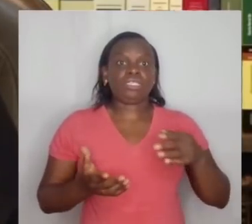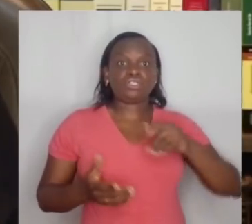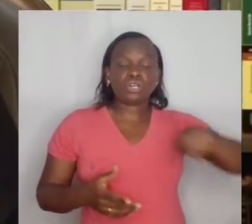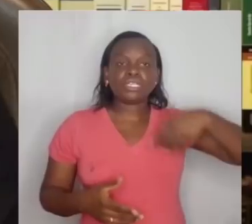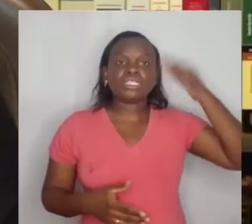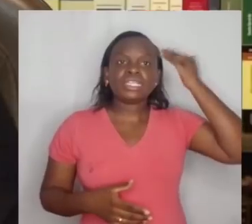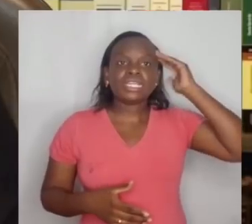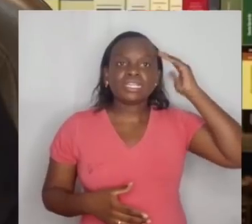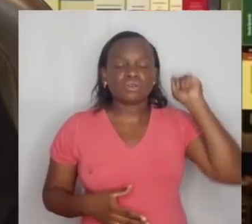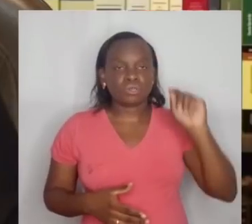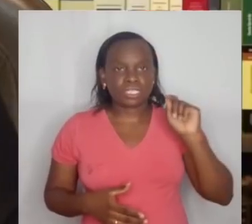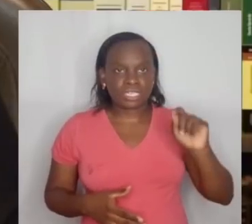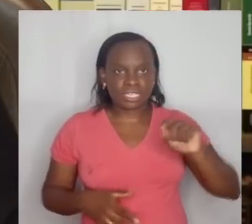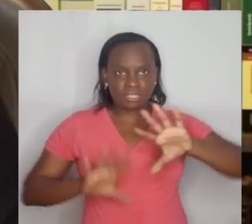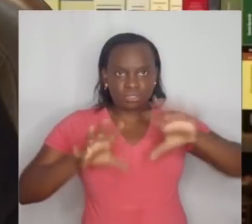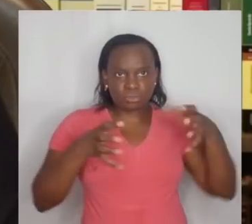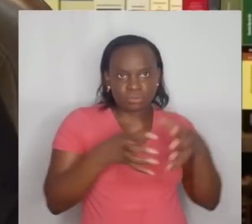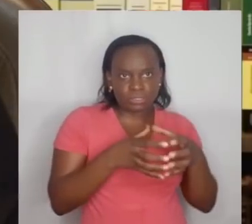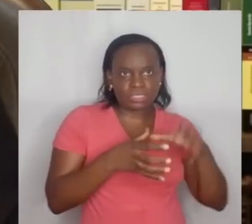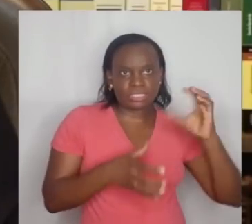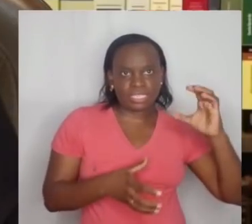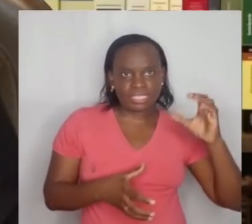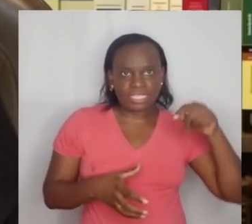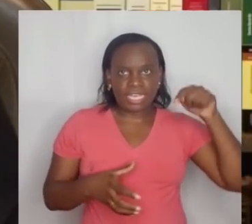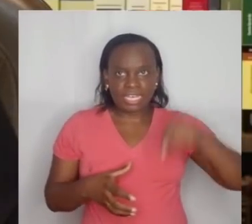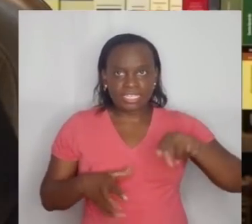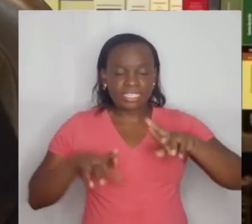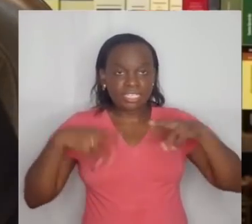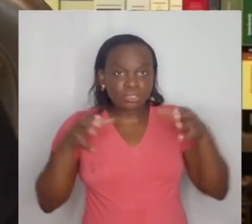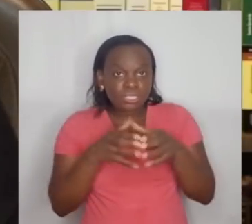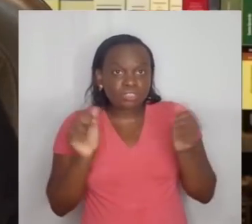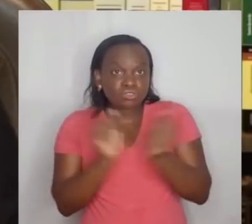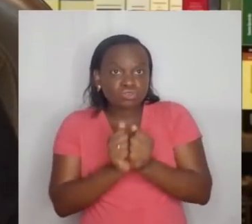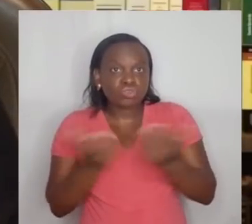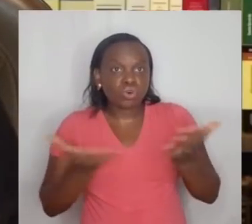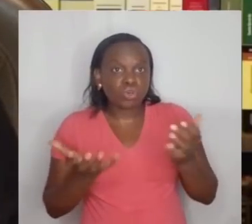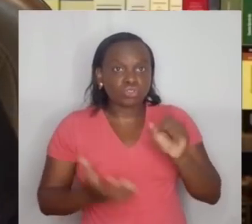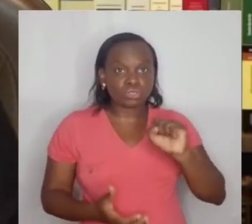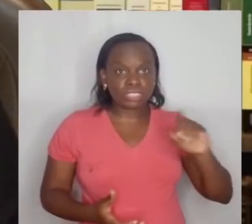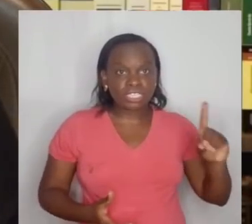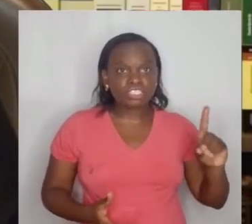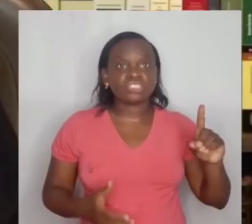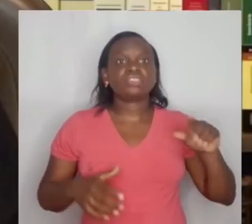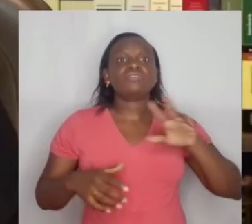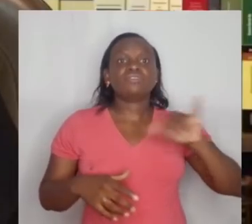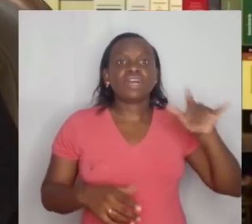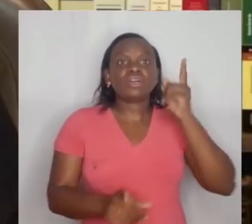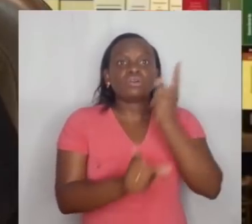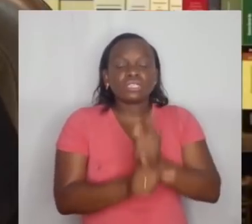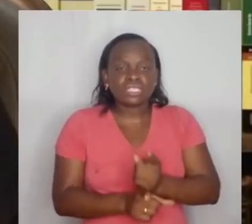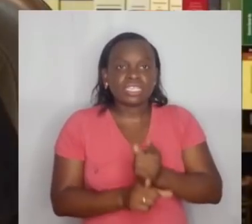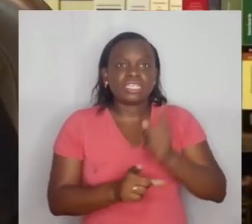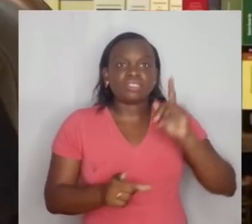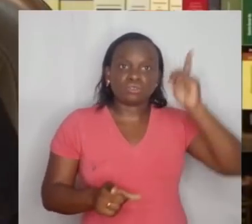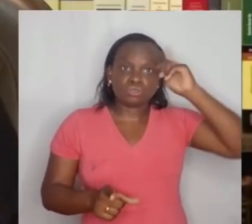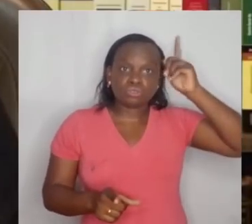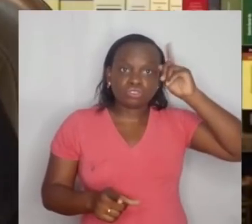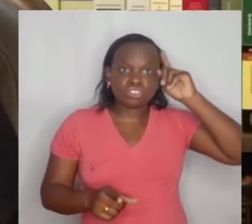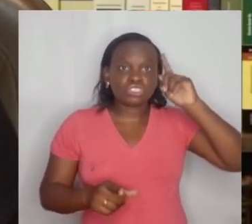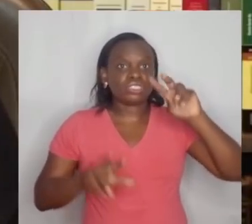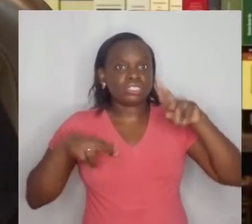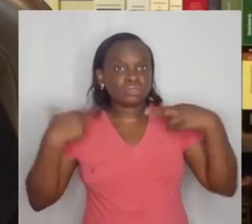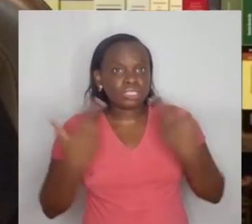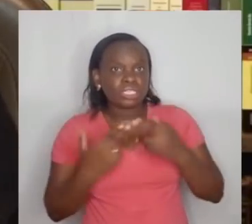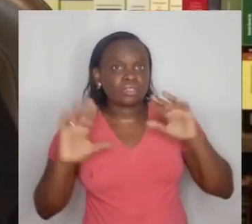sentido, entendemos que a nossa comunidade científica aqui reunida hoje no Sudeste vai encontrar nesses dias